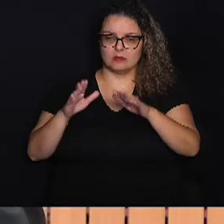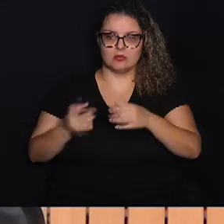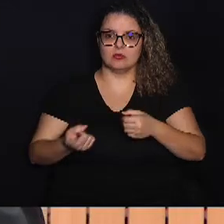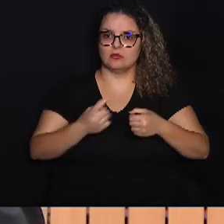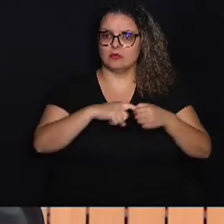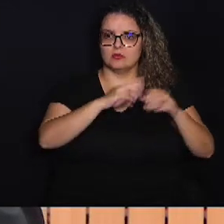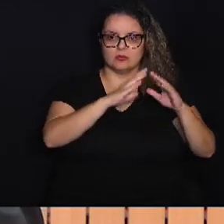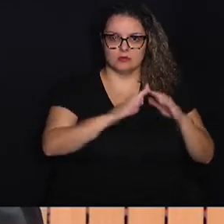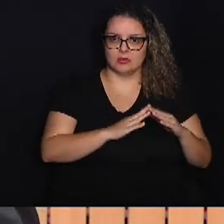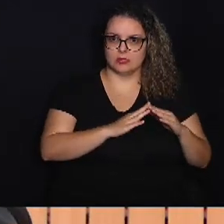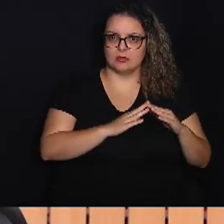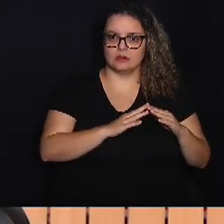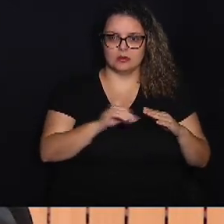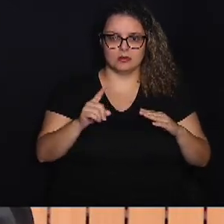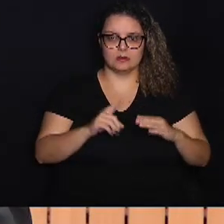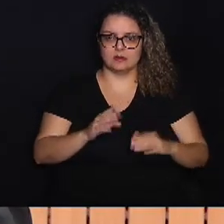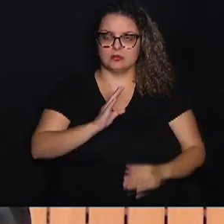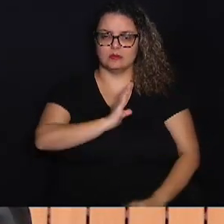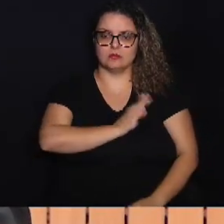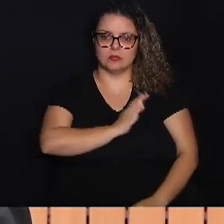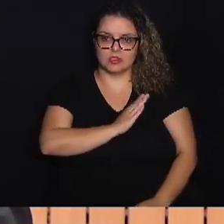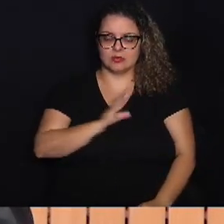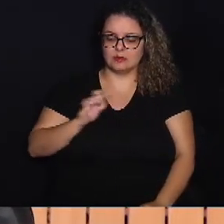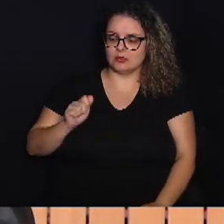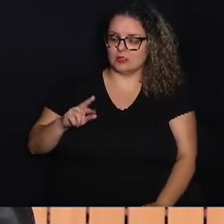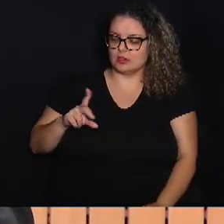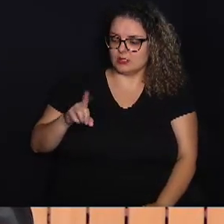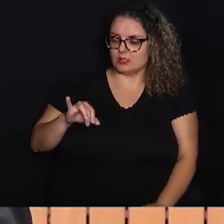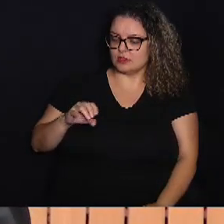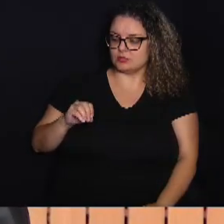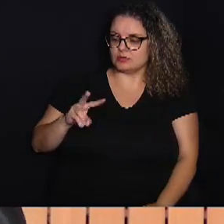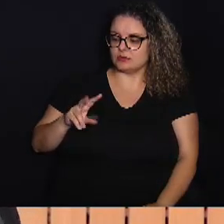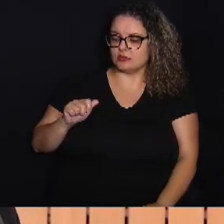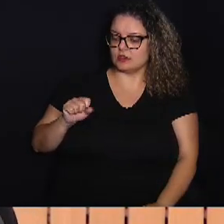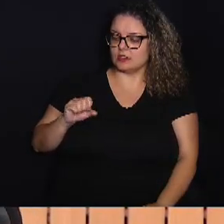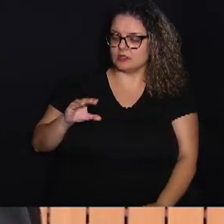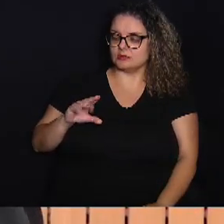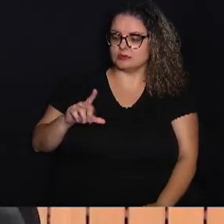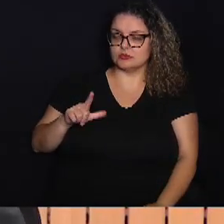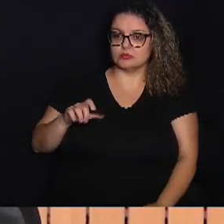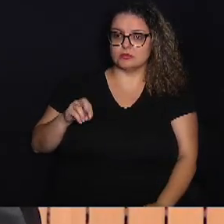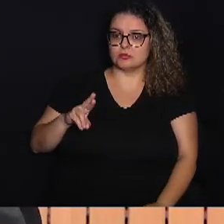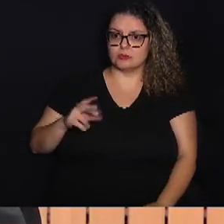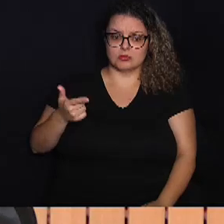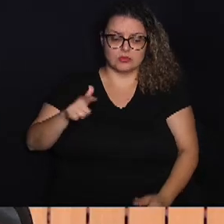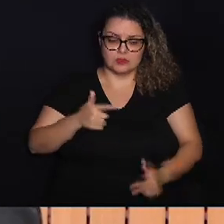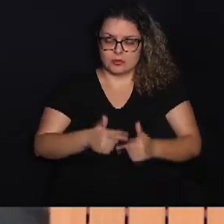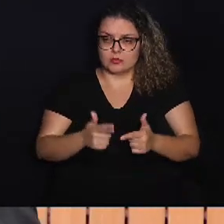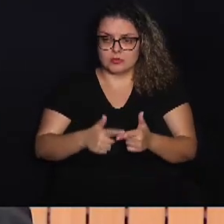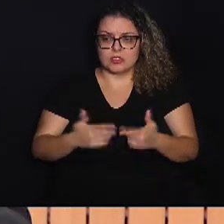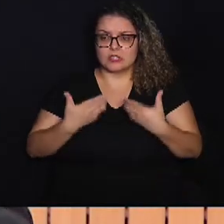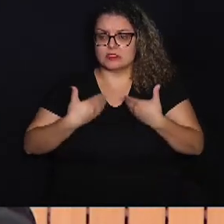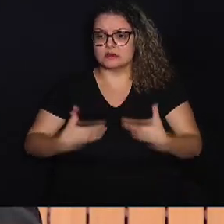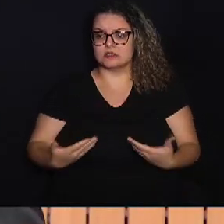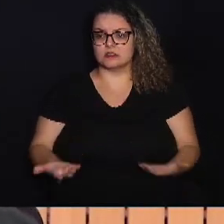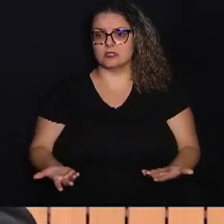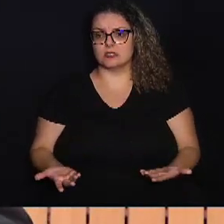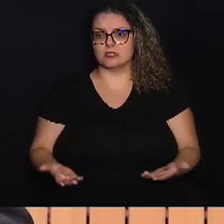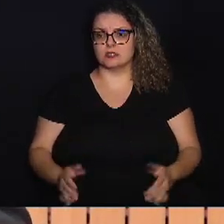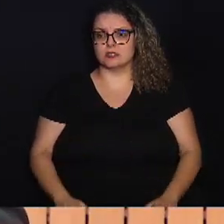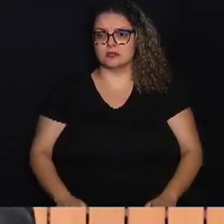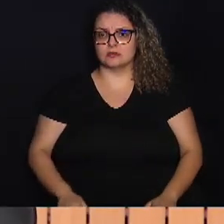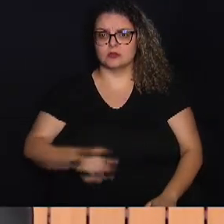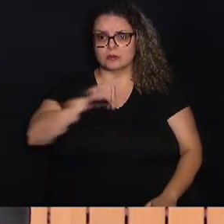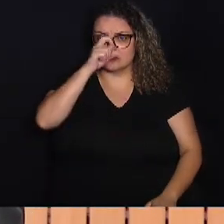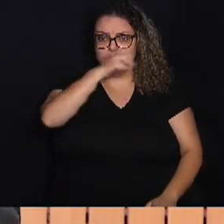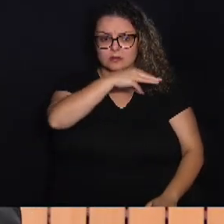pelo cardiovascular que era o especialista indicado e continua com problema Olha minha gente o Hospital Mario